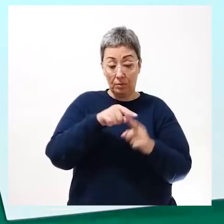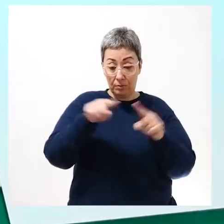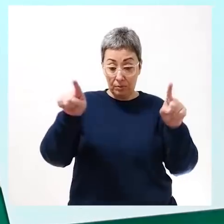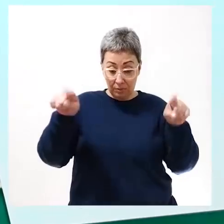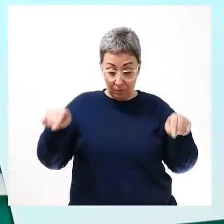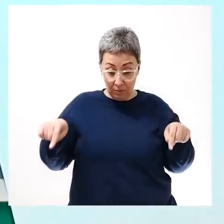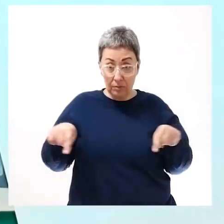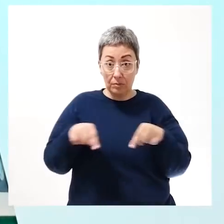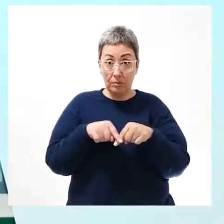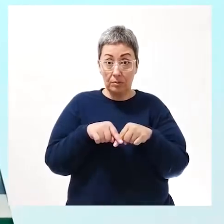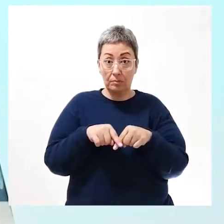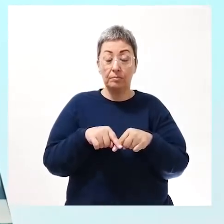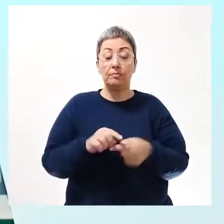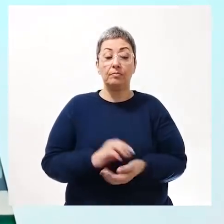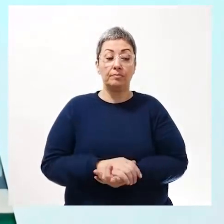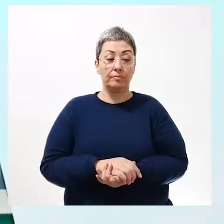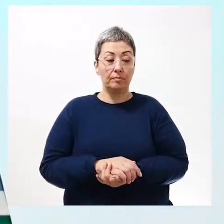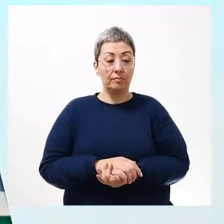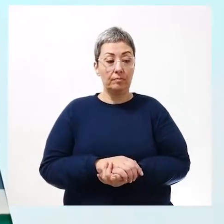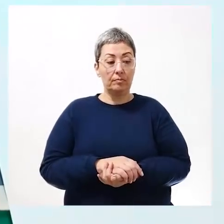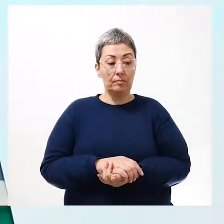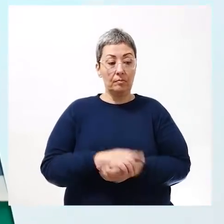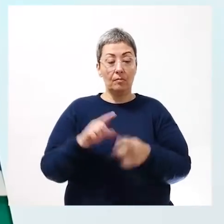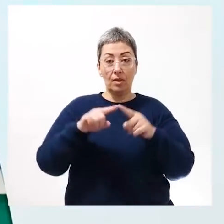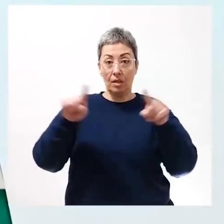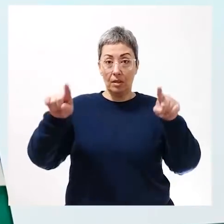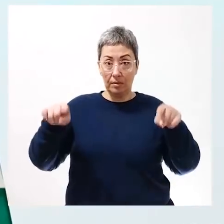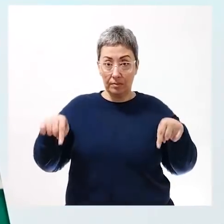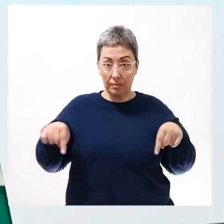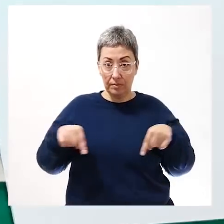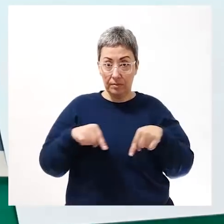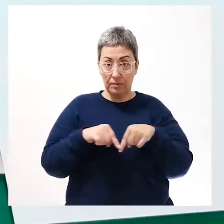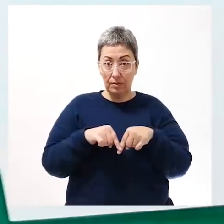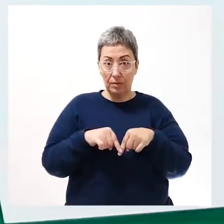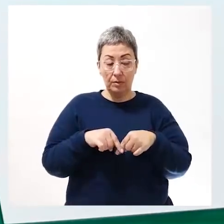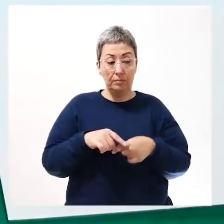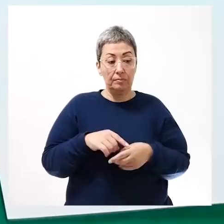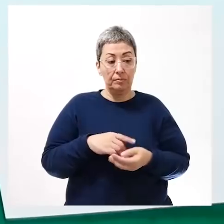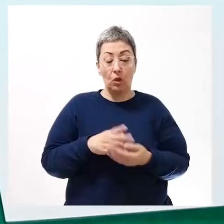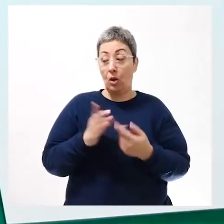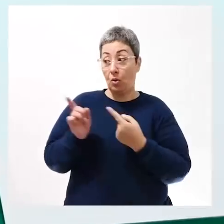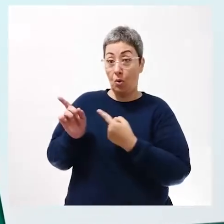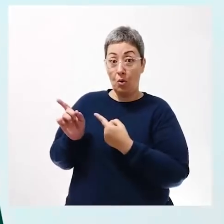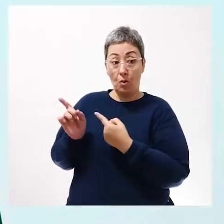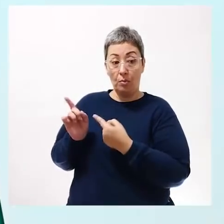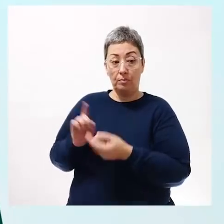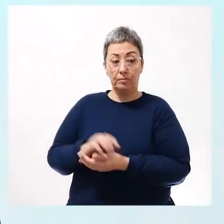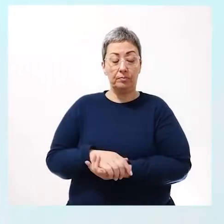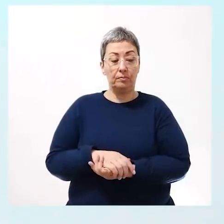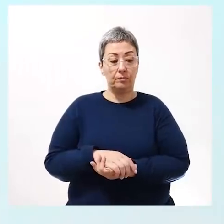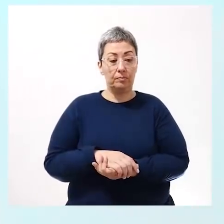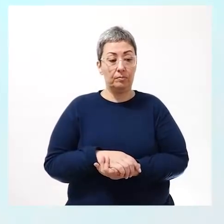nas laterais da folha, ó. Quer ver que na lateral passa.